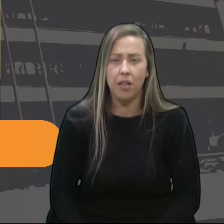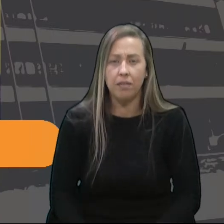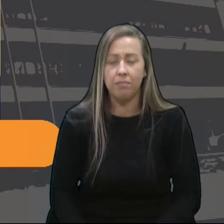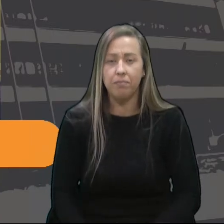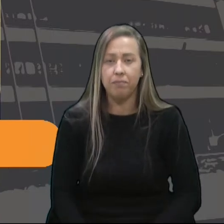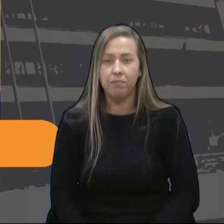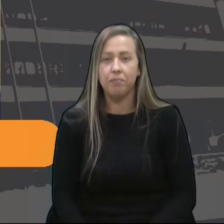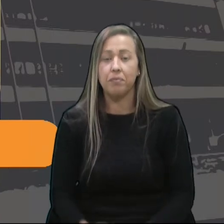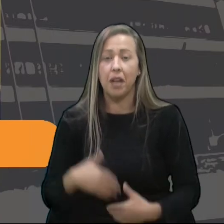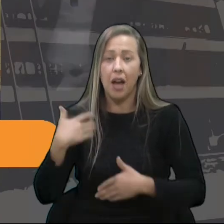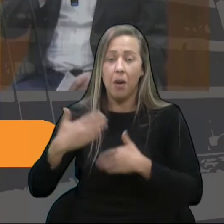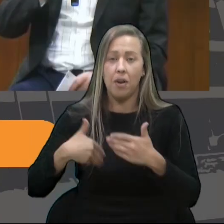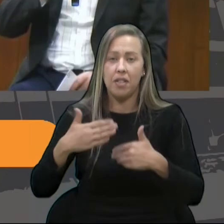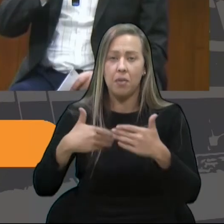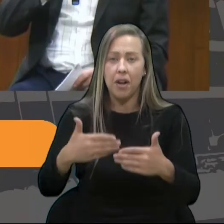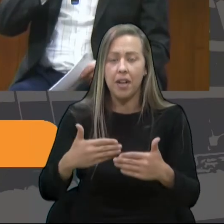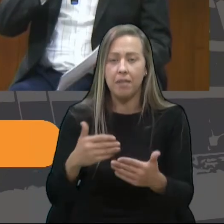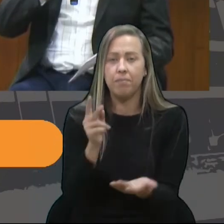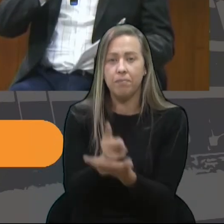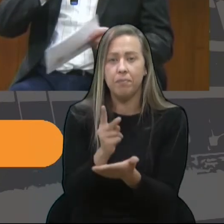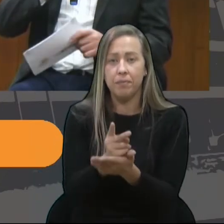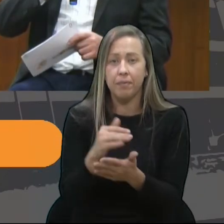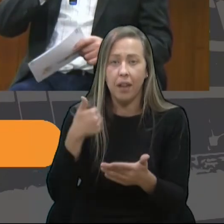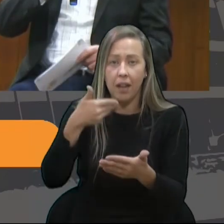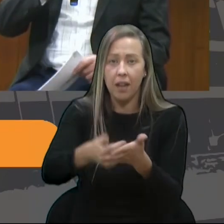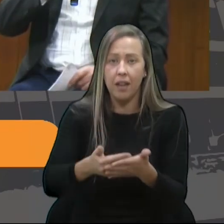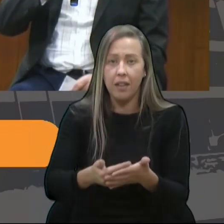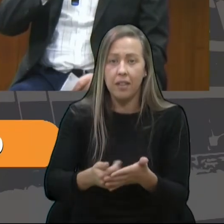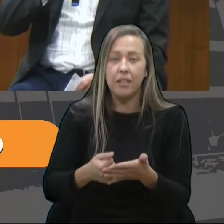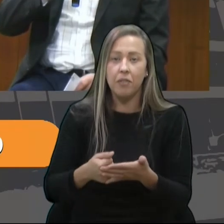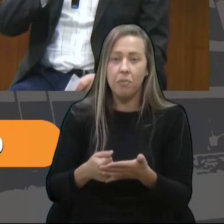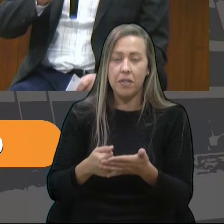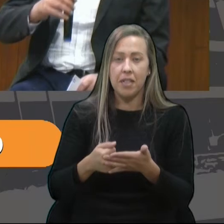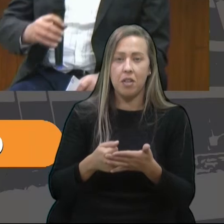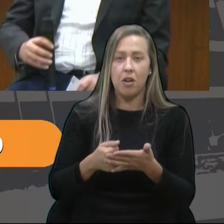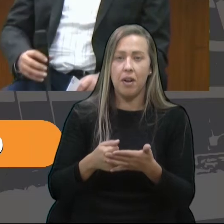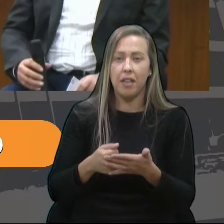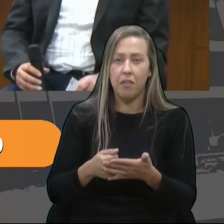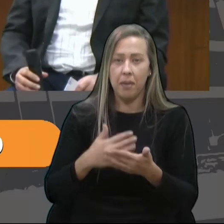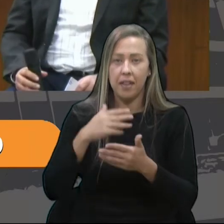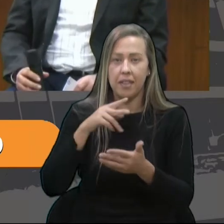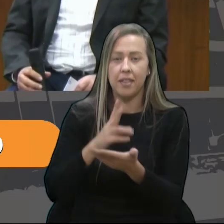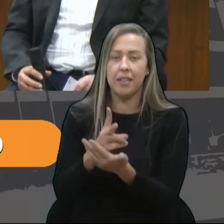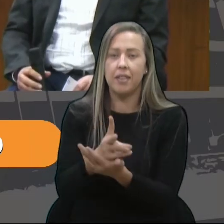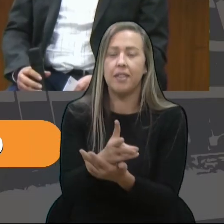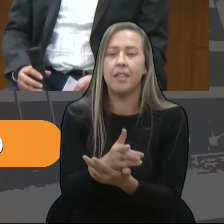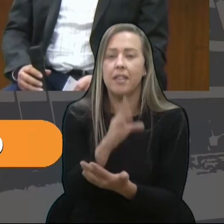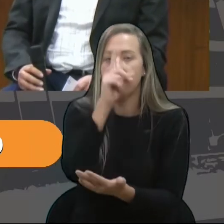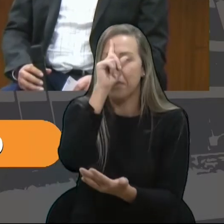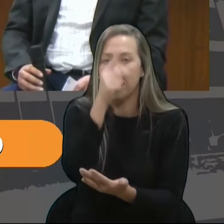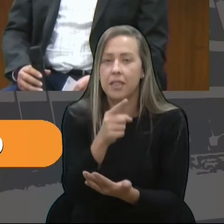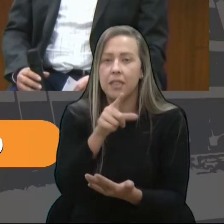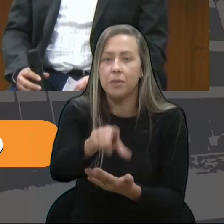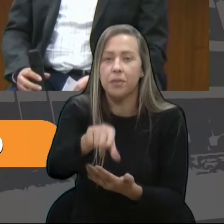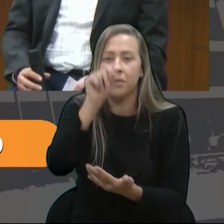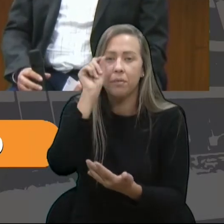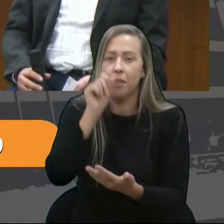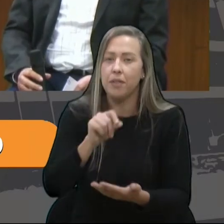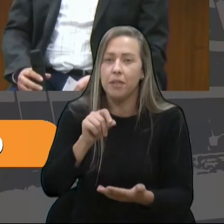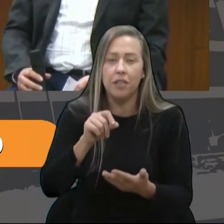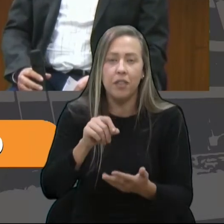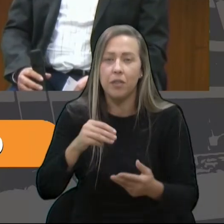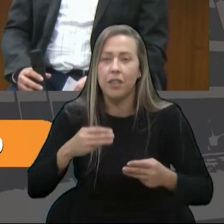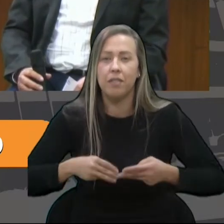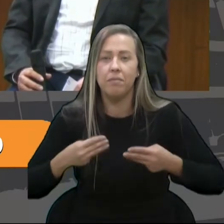Como? Ainda perdura essa não exigência do diploma, né? Isso, é uma decisão que foi tomada pelo